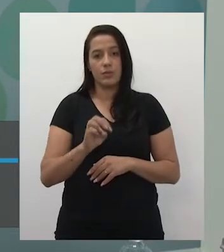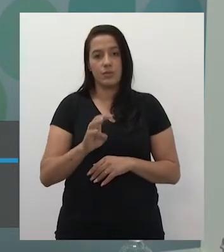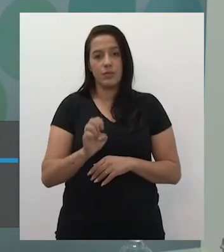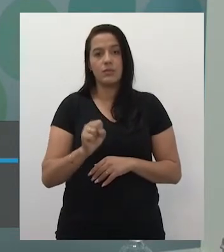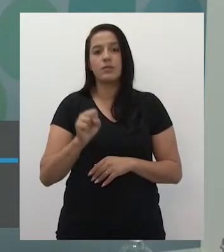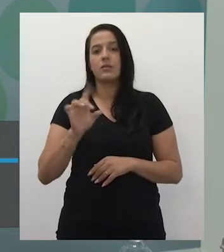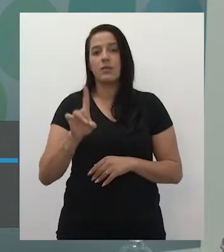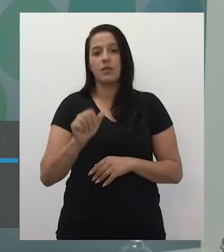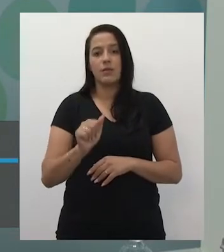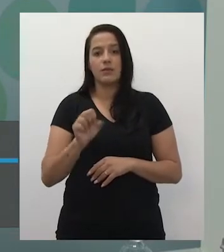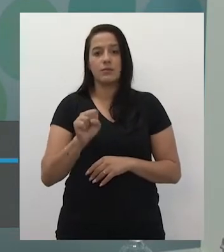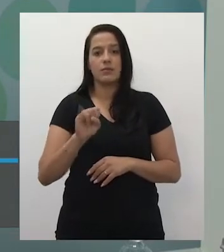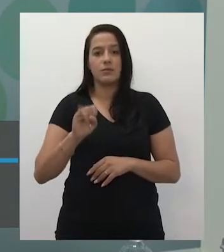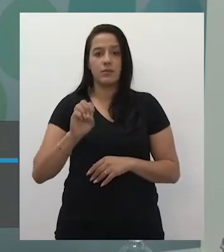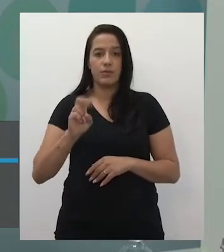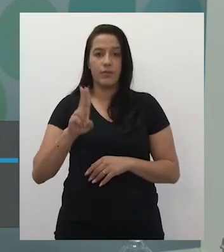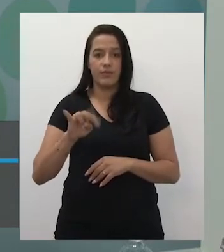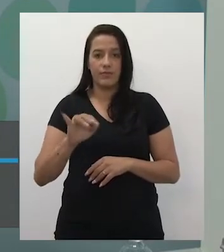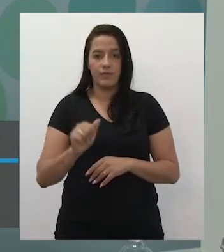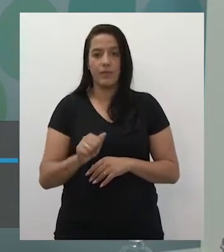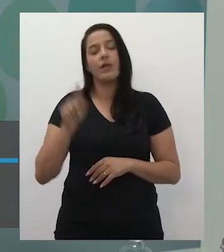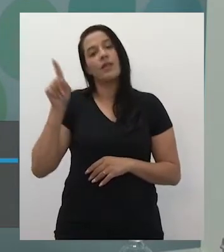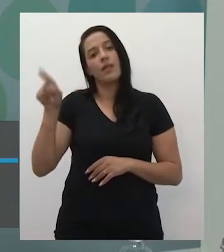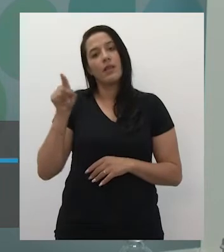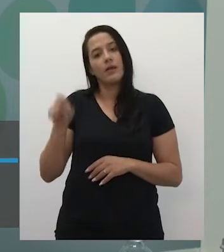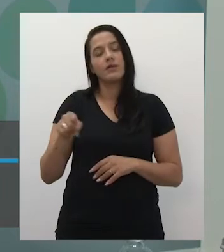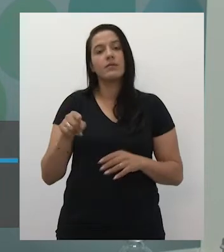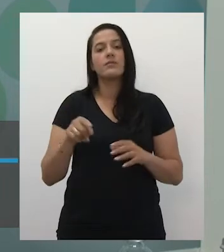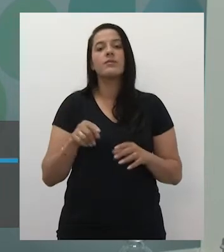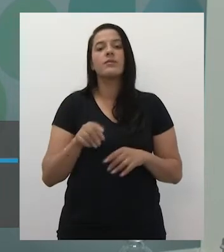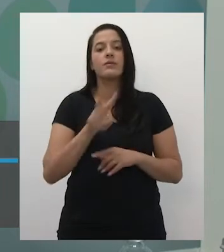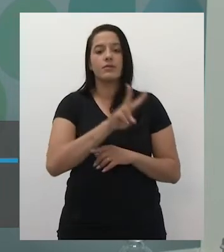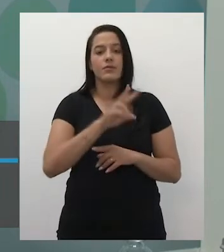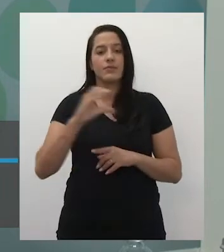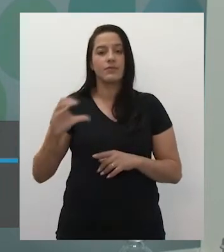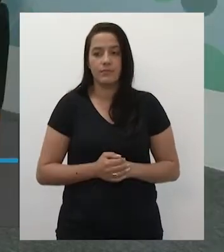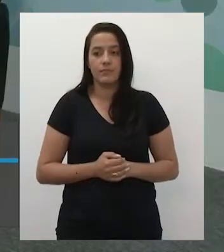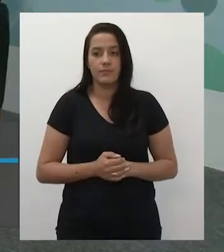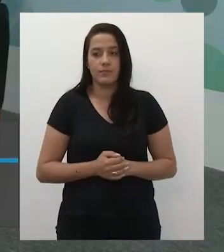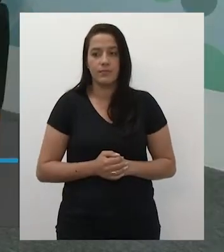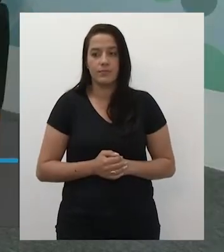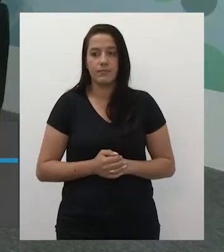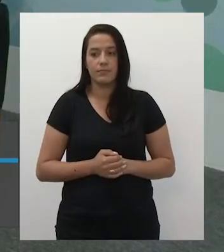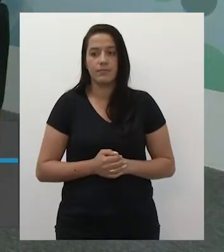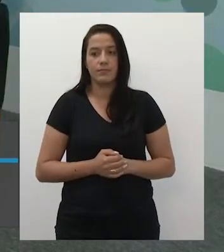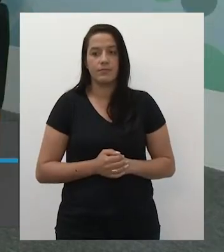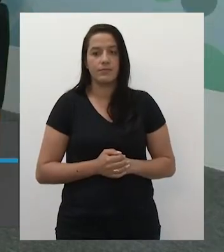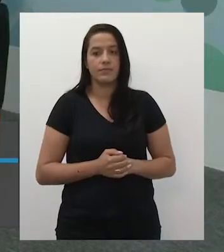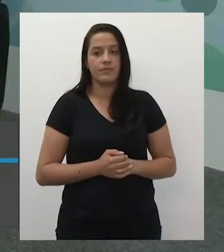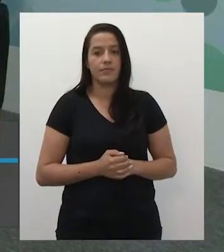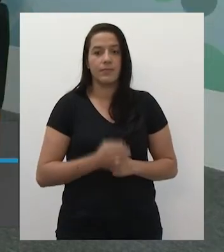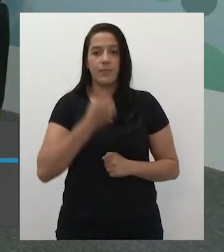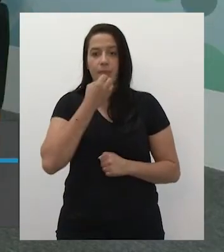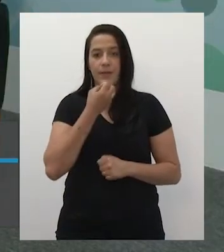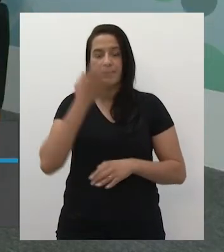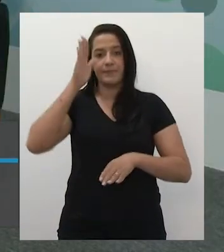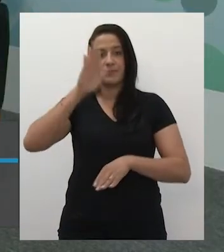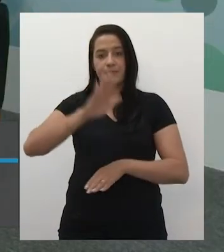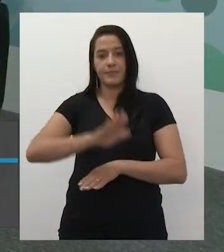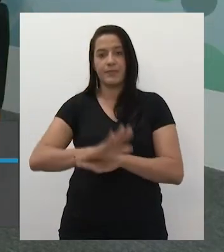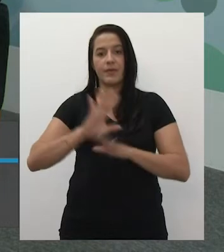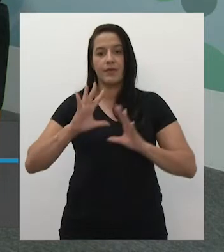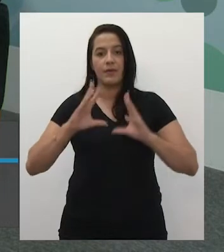bacana, obrigada, viu, Ana? Gente, vamos incluir então nesse bate-papo mais uma convidada que tem muito a dizer sobre